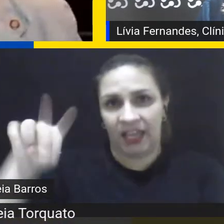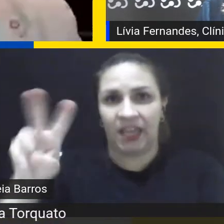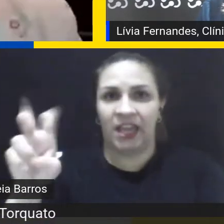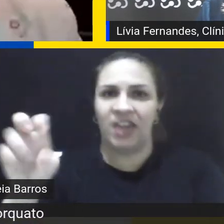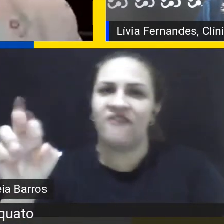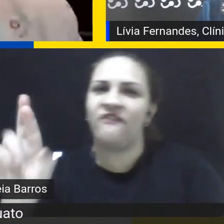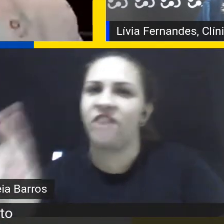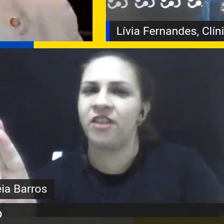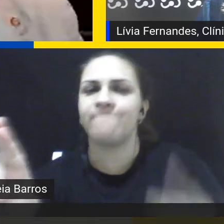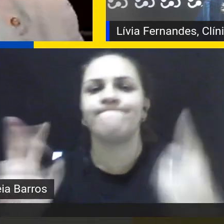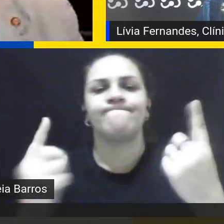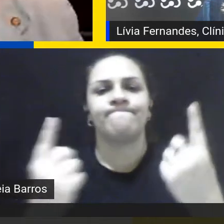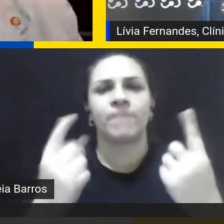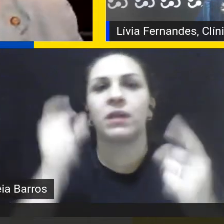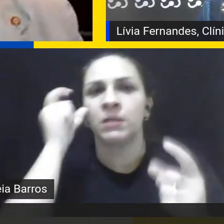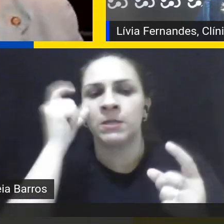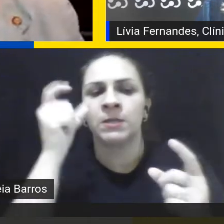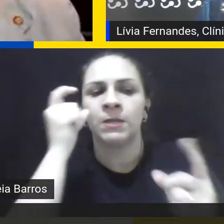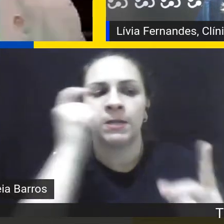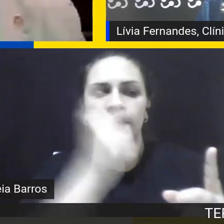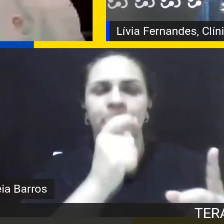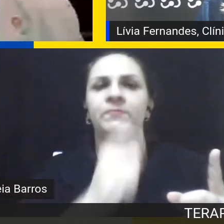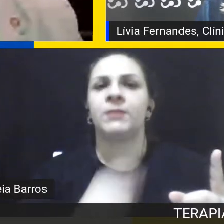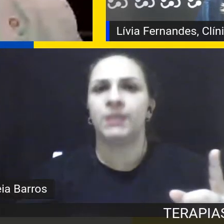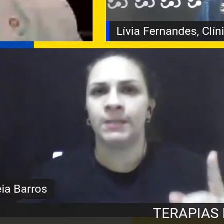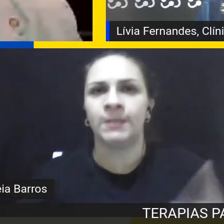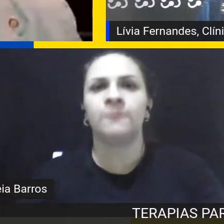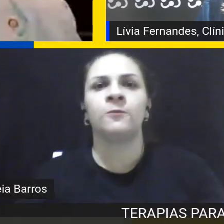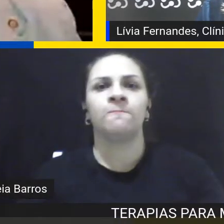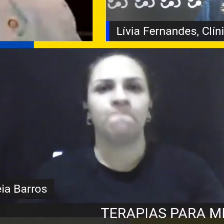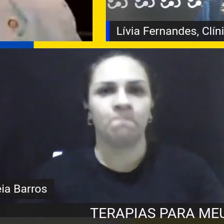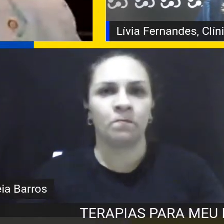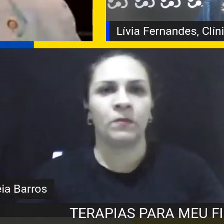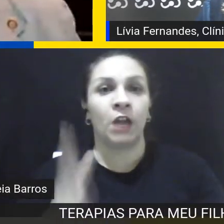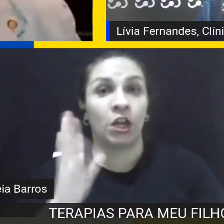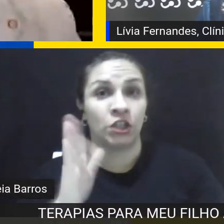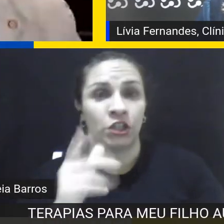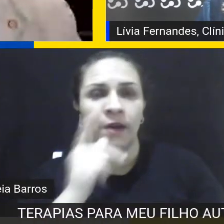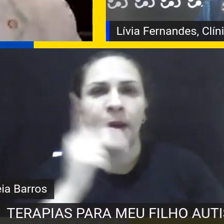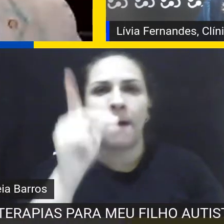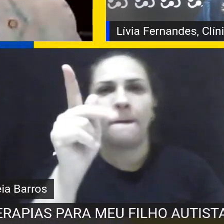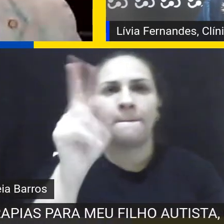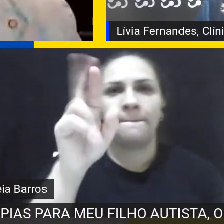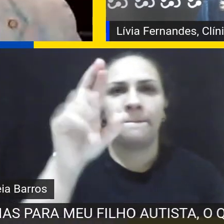aqui, você já ouviu falar na Pressote, né?